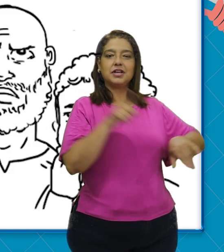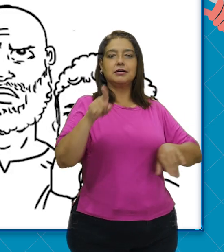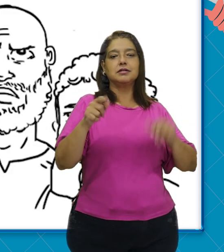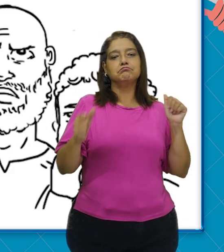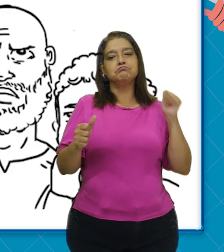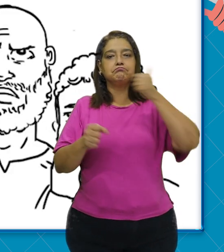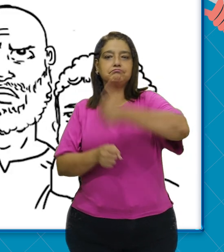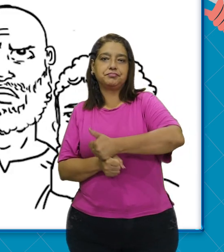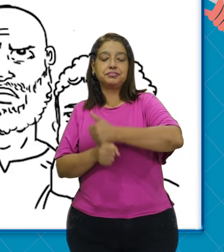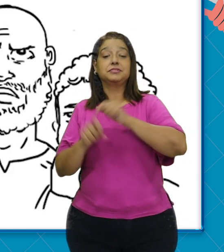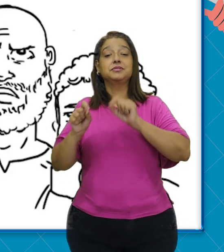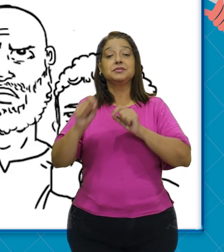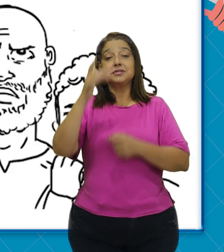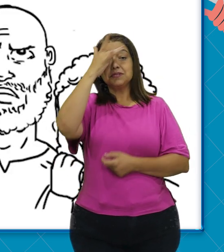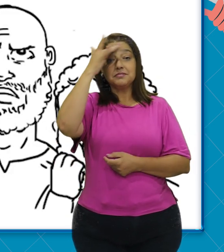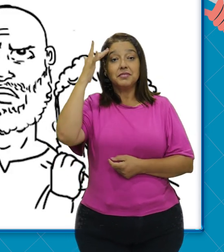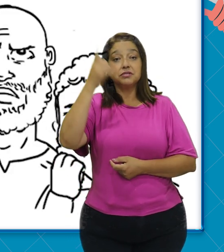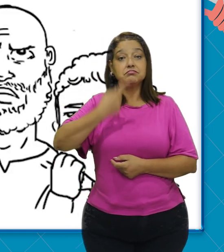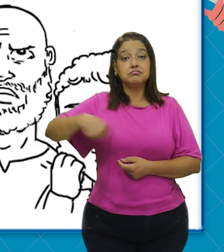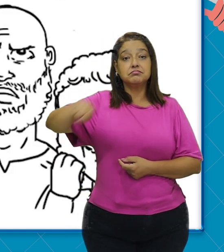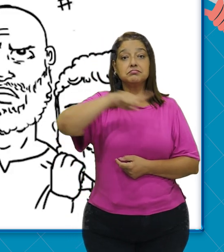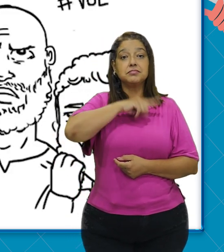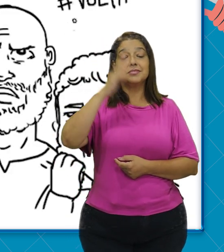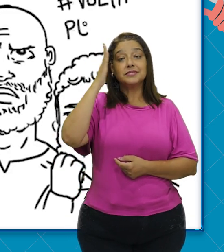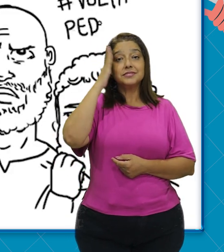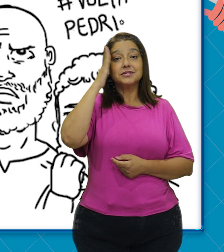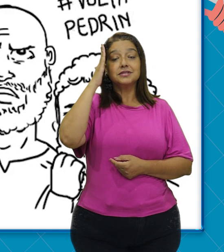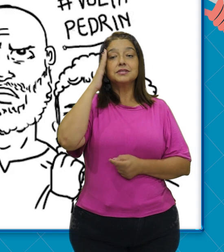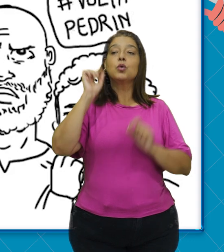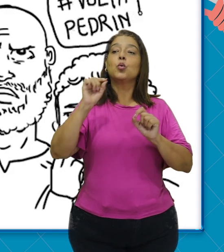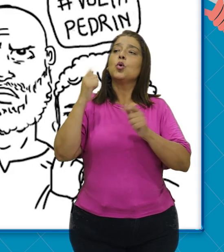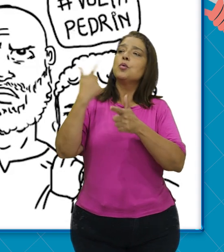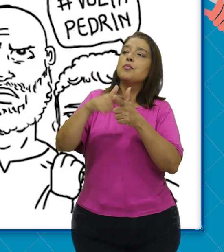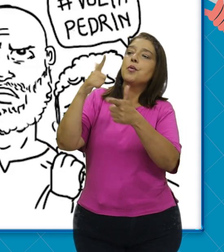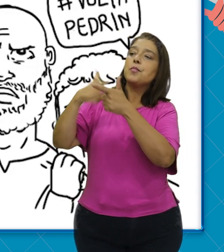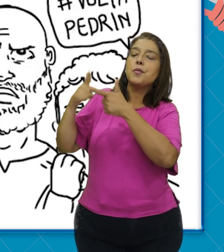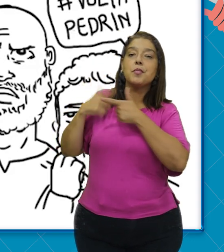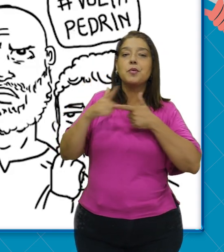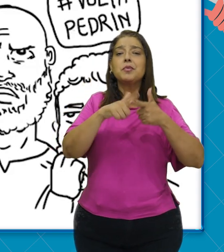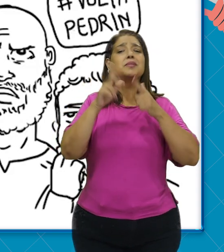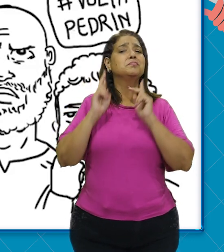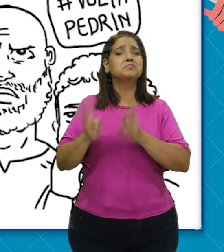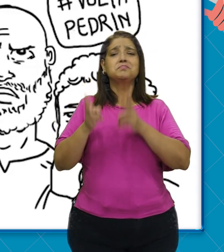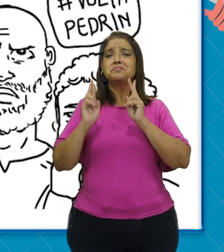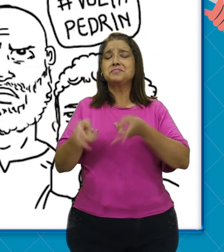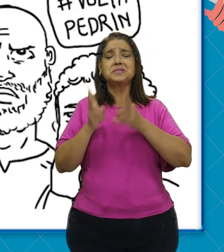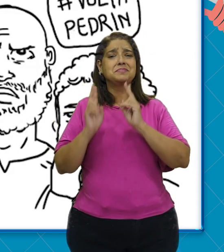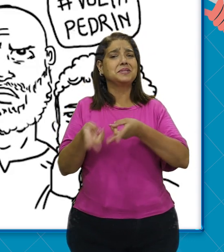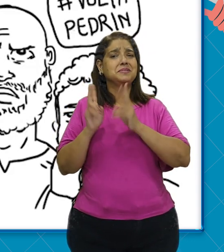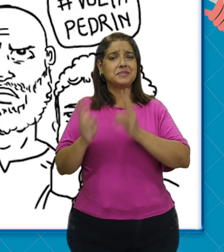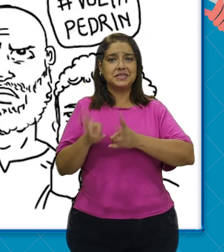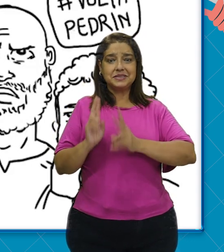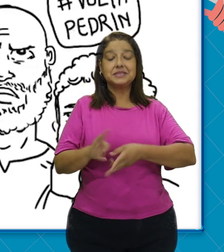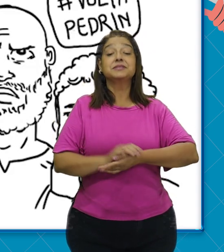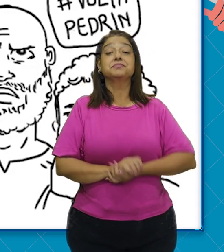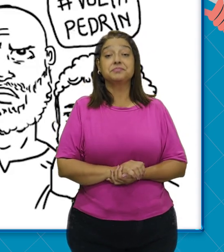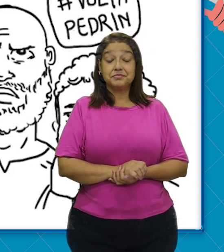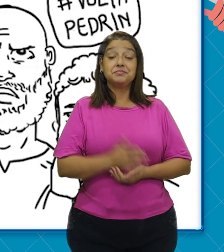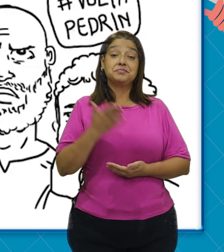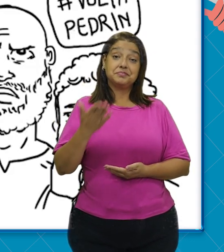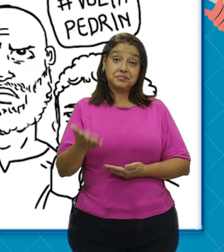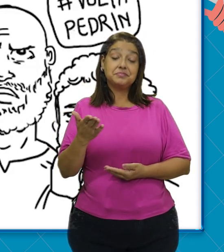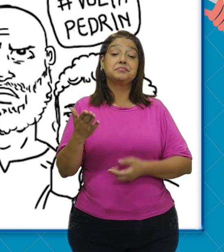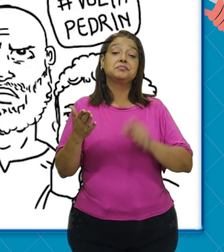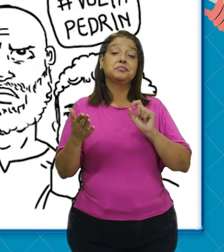efetivas nas condições de vida da população. Os velhos problemas sociais da monarquia continuaram os mesmos. E isso